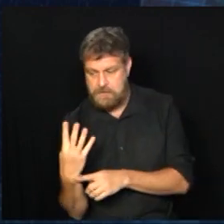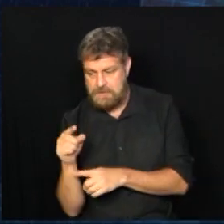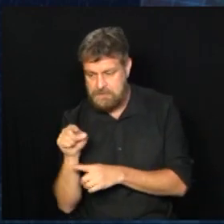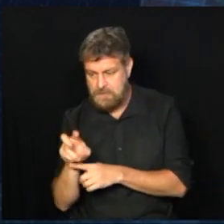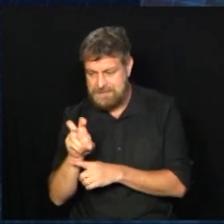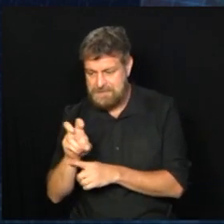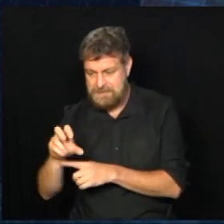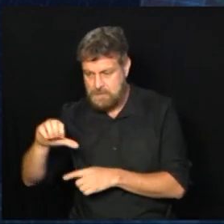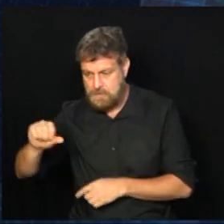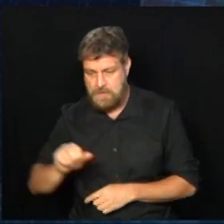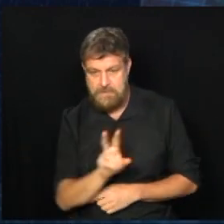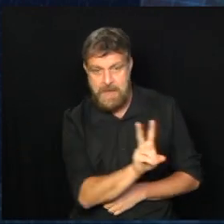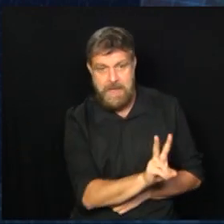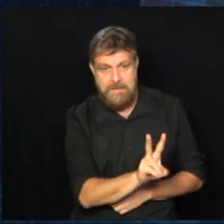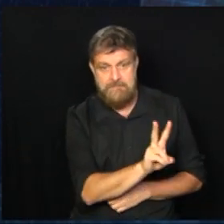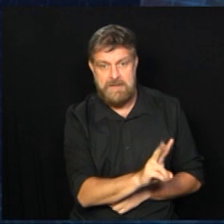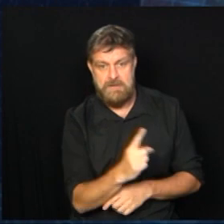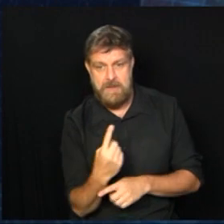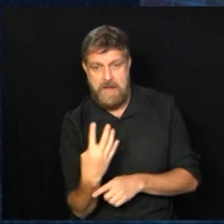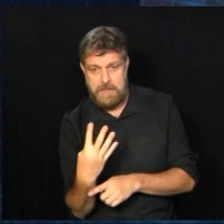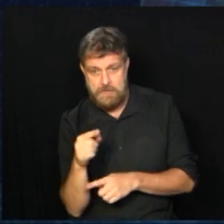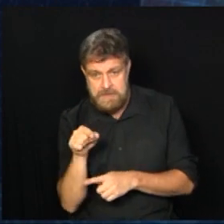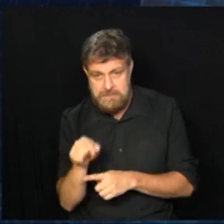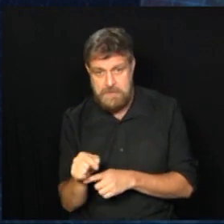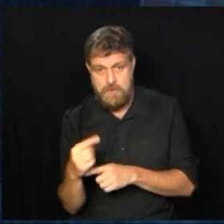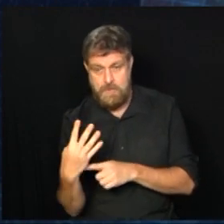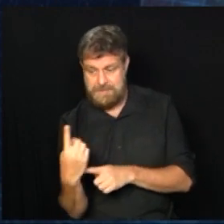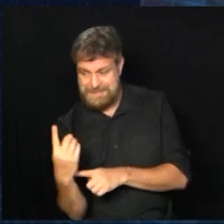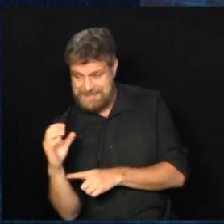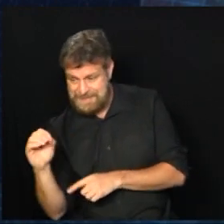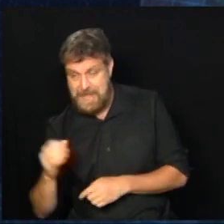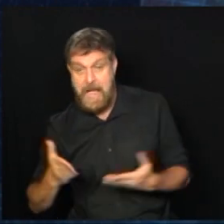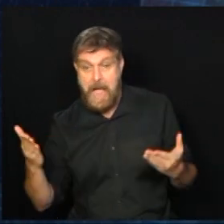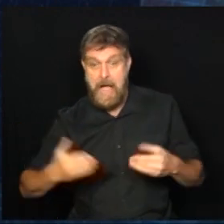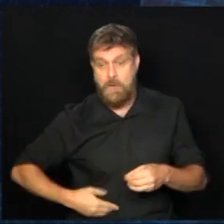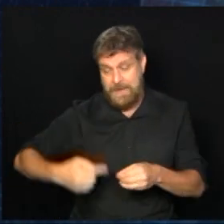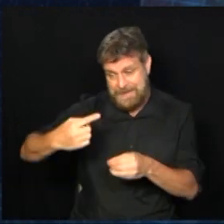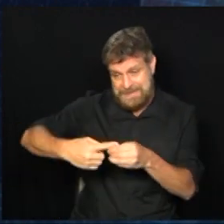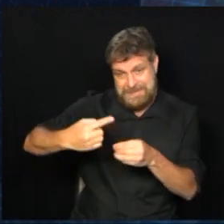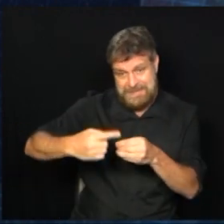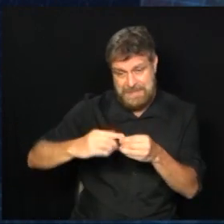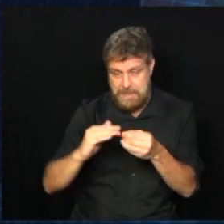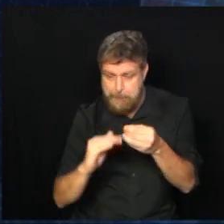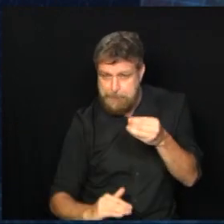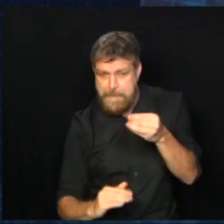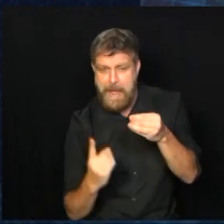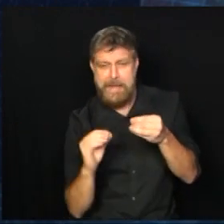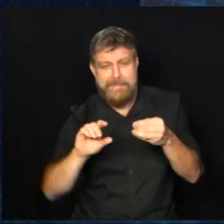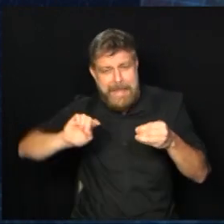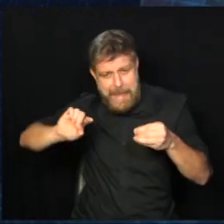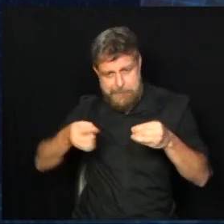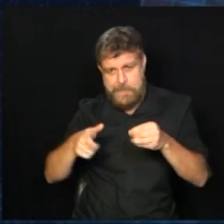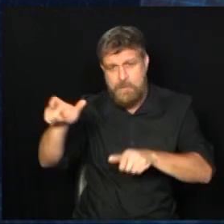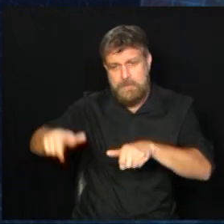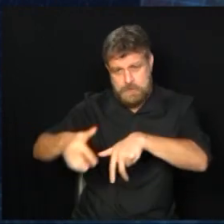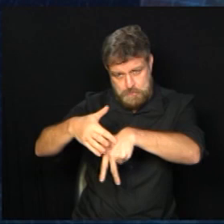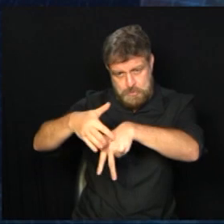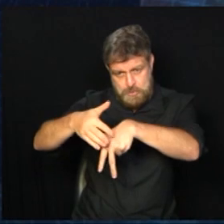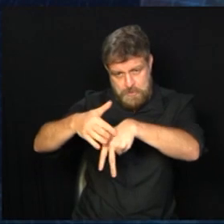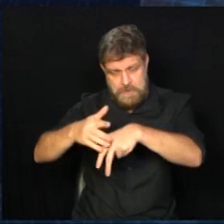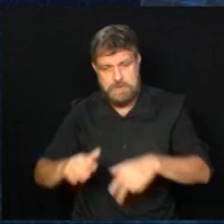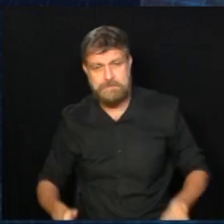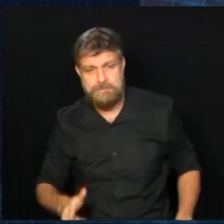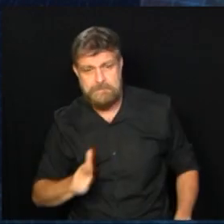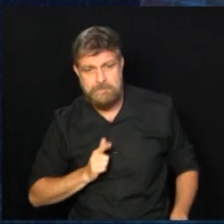14.559, Valinhos, 14.410, agora municípios da RMC com menos de 10 mil casos da Covid.